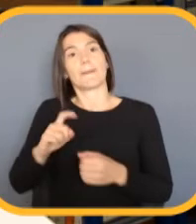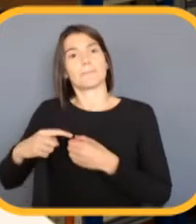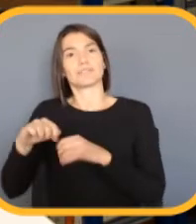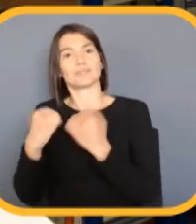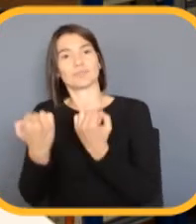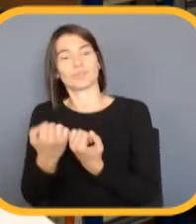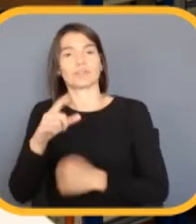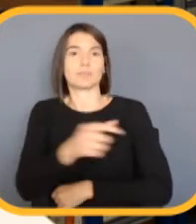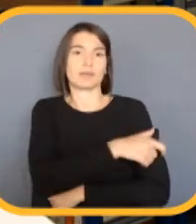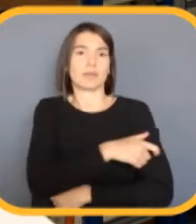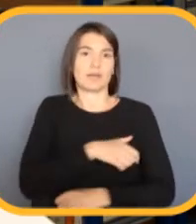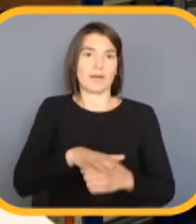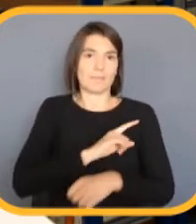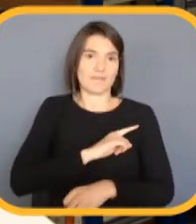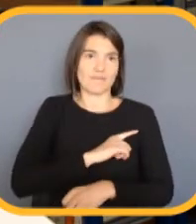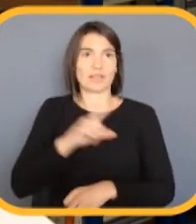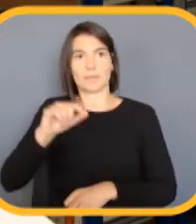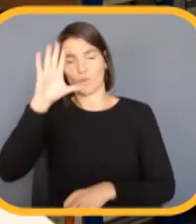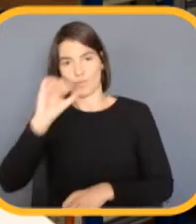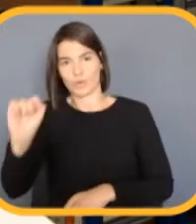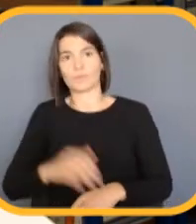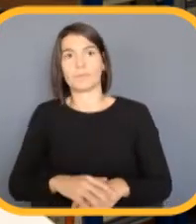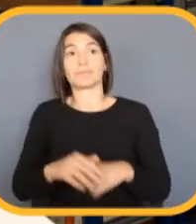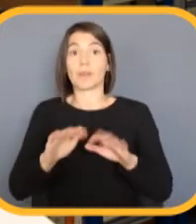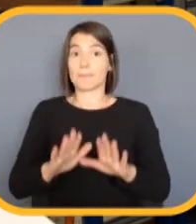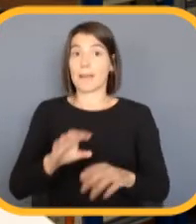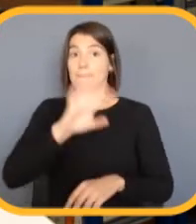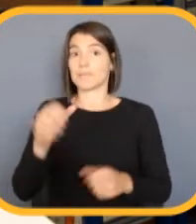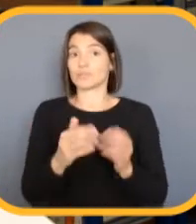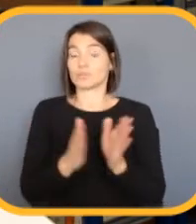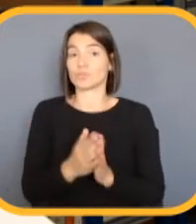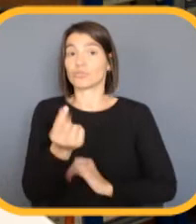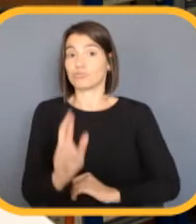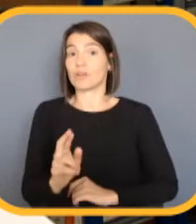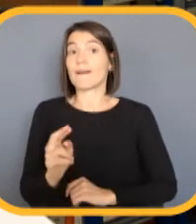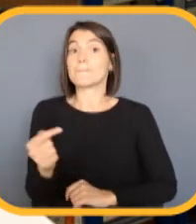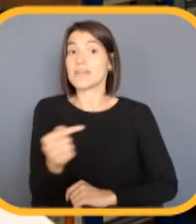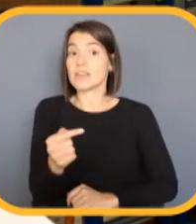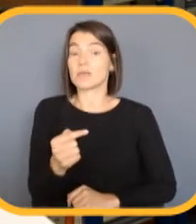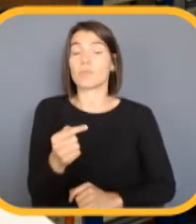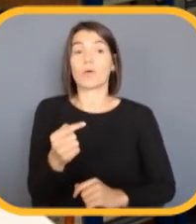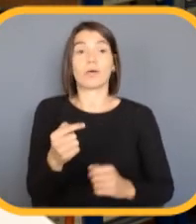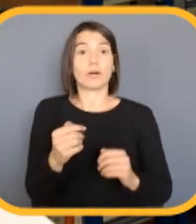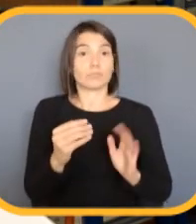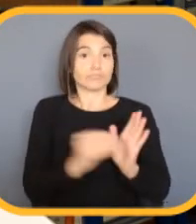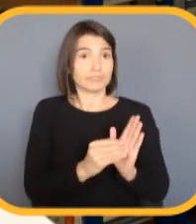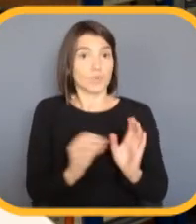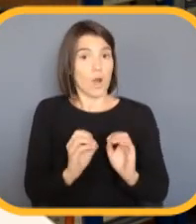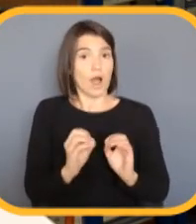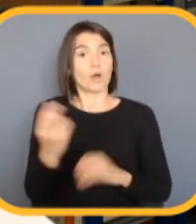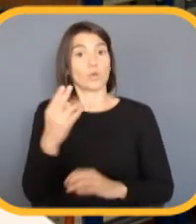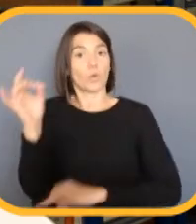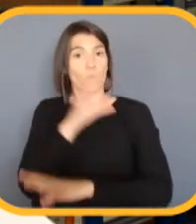parceiros sociais e representantes do setor privado. No entanto, nem todos os países têm um valor fixo mínimo. No caso da União